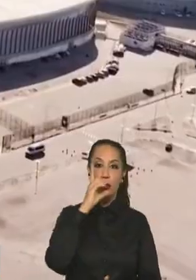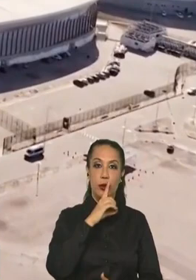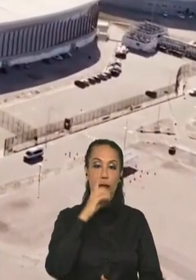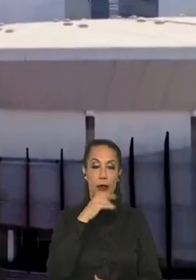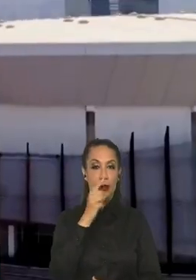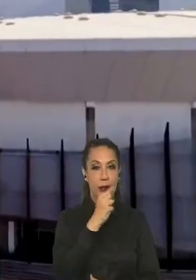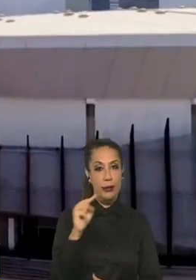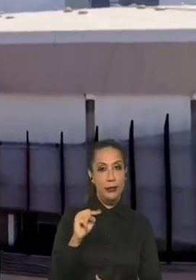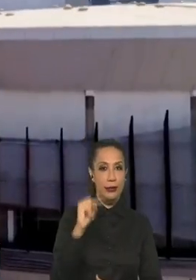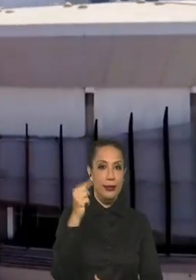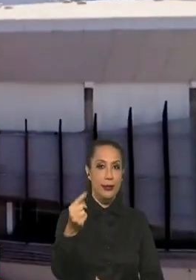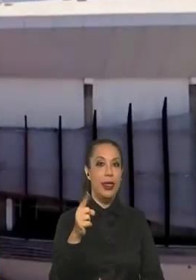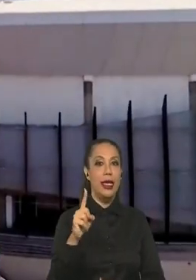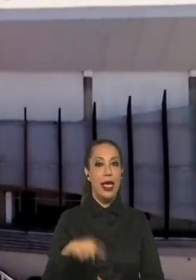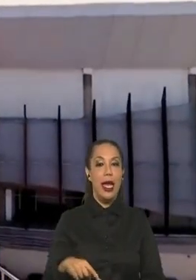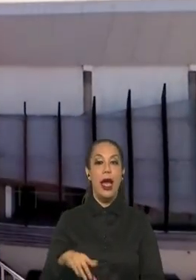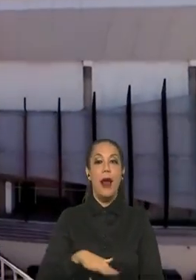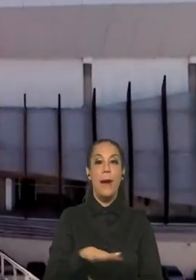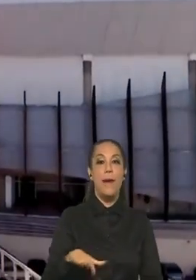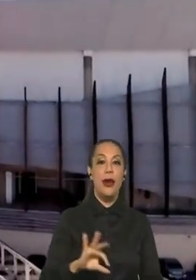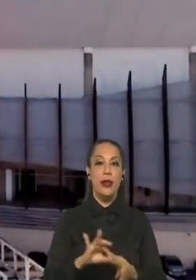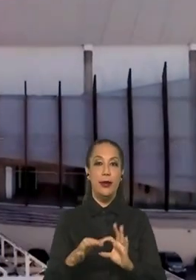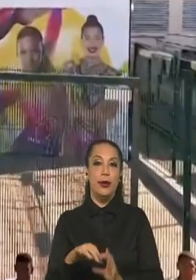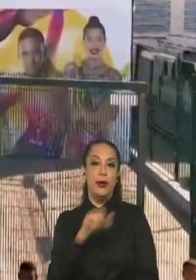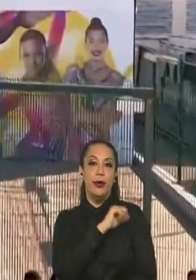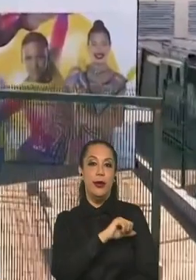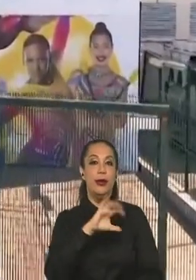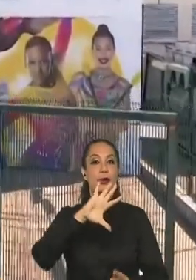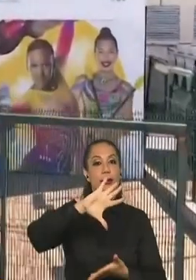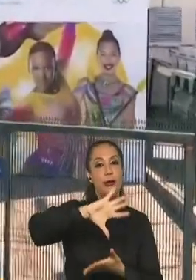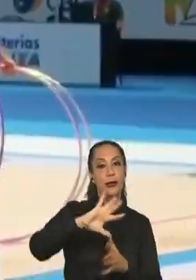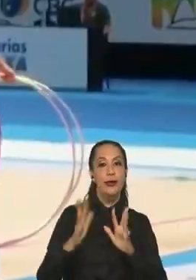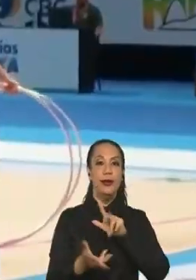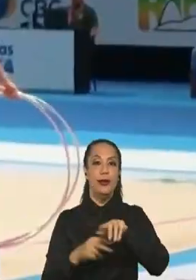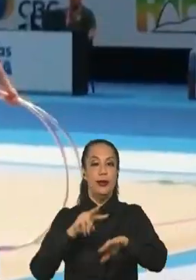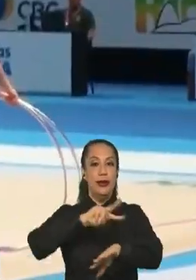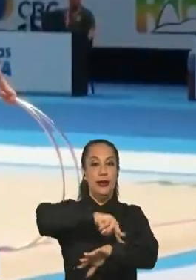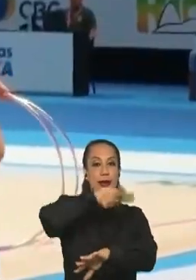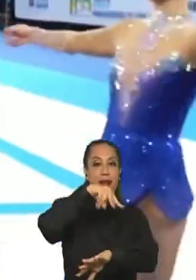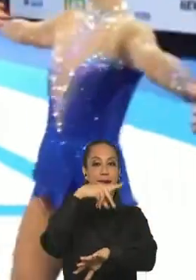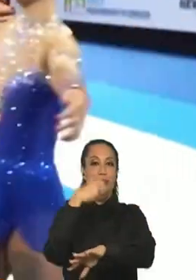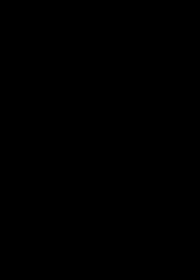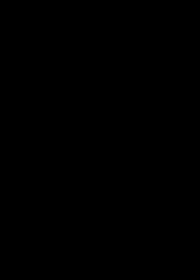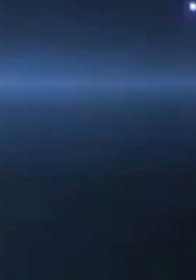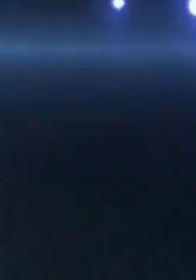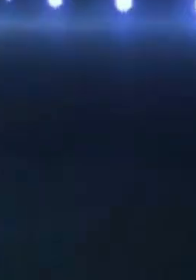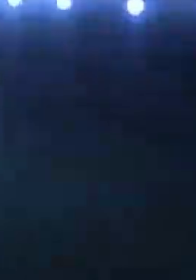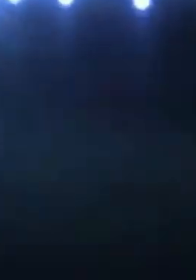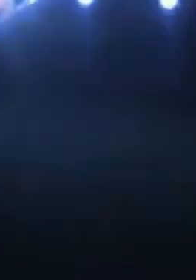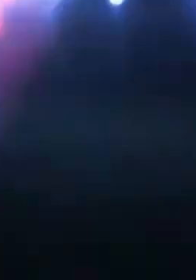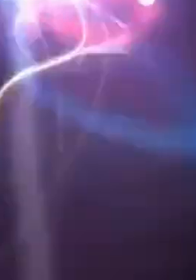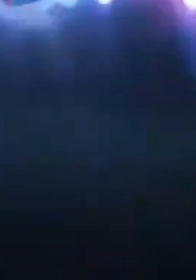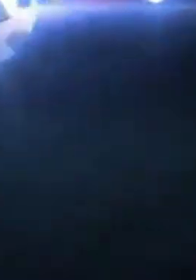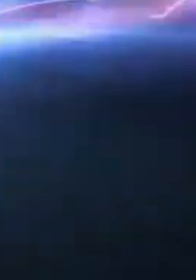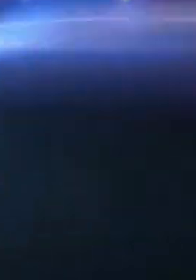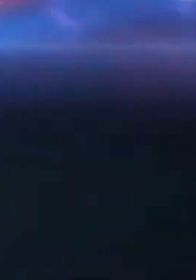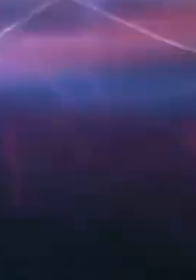Na semana que vem, será a vez do Parque Olímpico do Rio receber o Pan-Americano de Ginástica Artística.